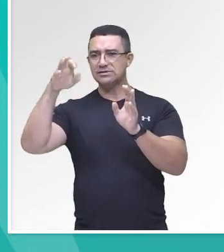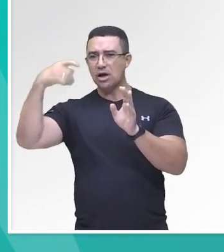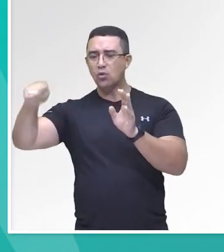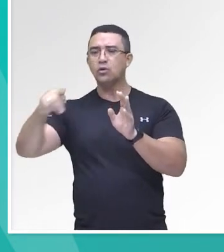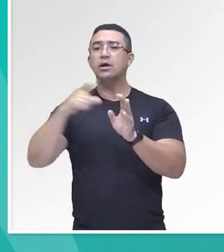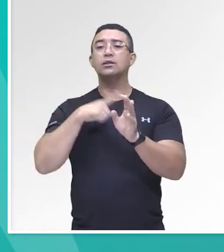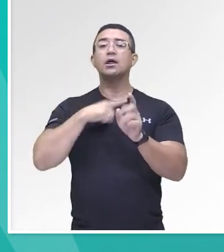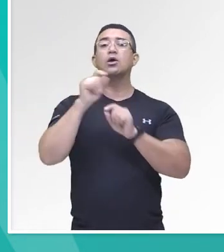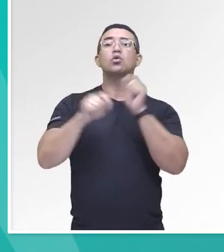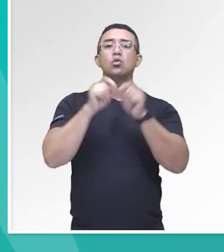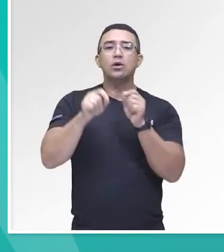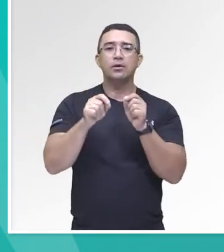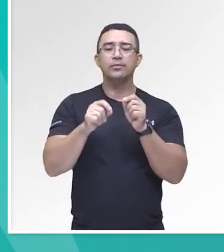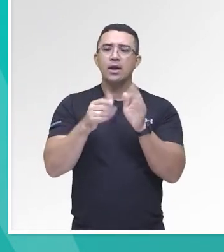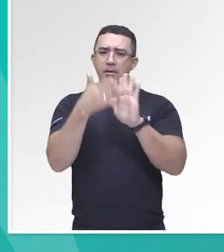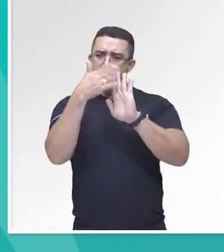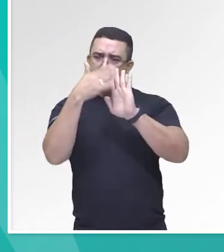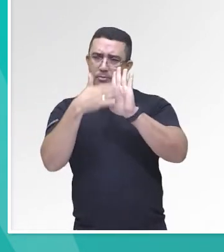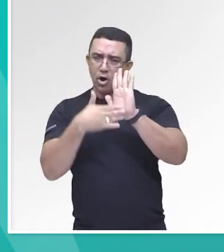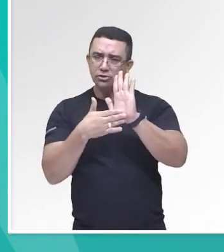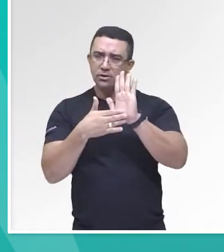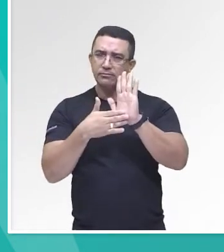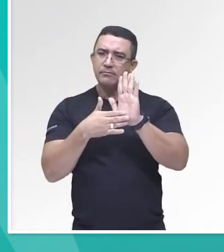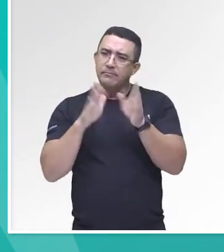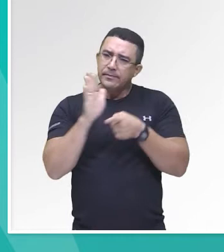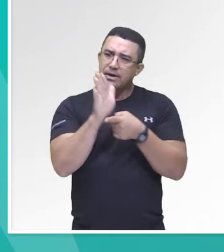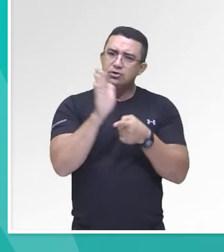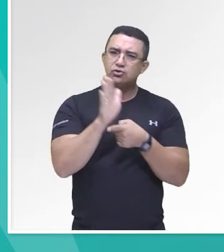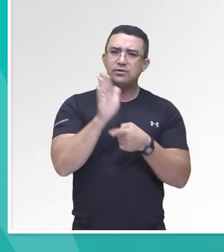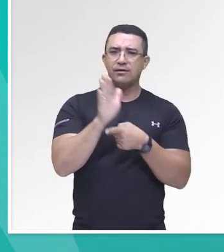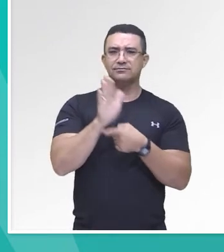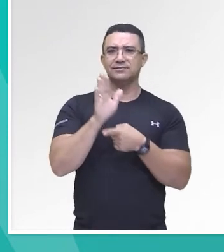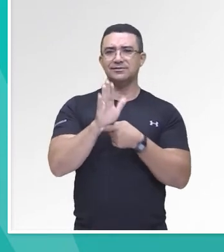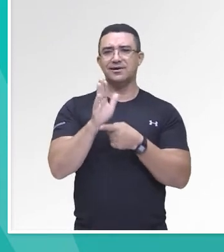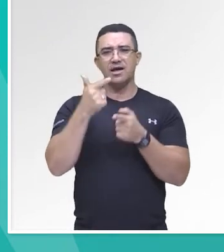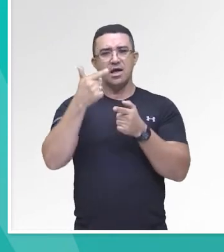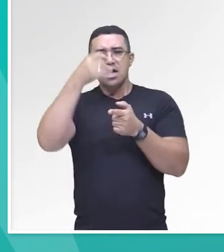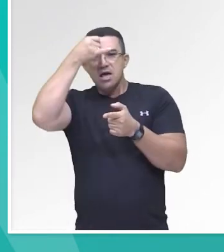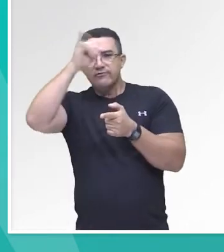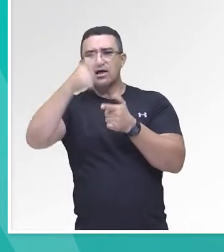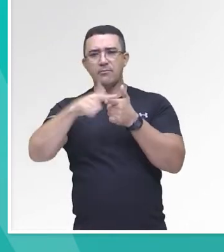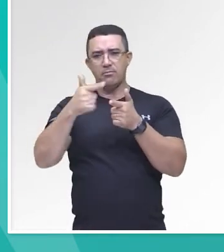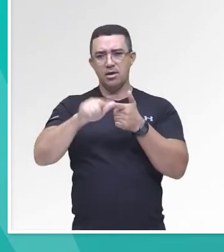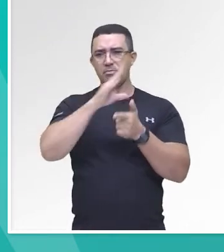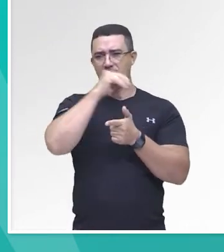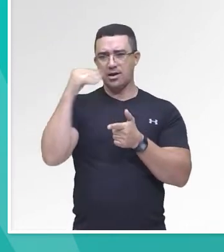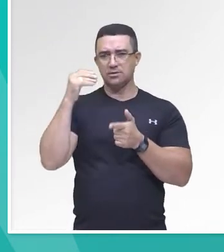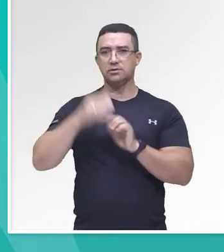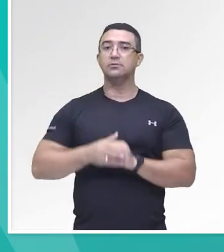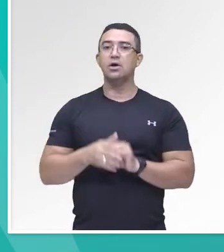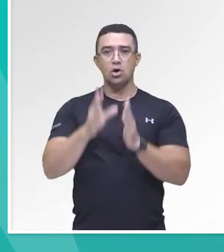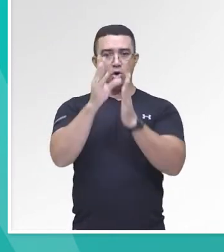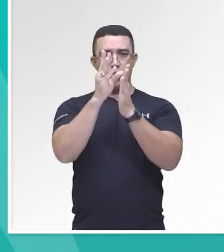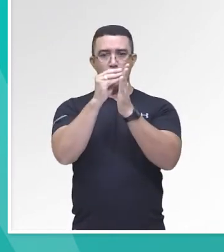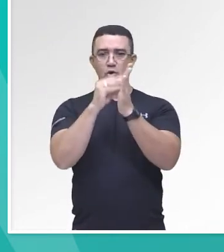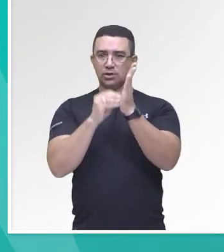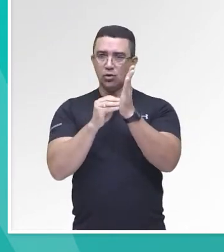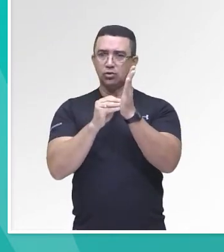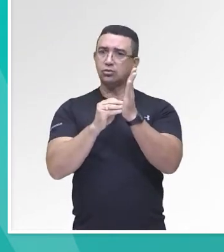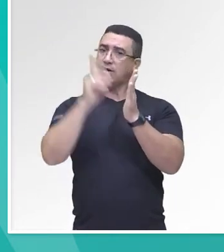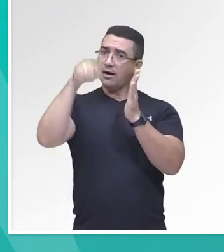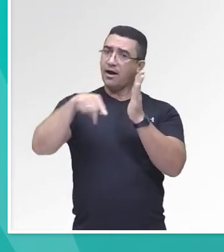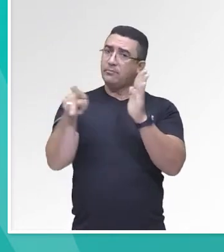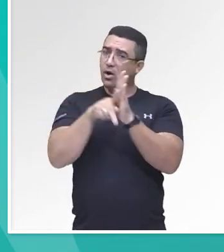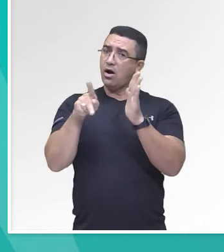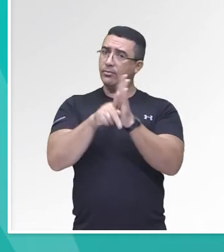quê? Uma referência às crianças como infantil, né? Conteúdos para criança é conteúdo infantil.